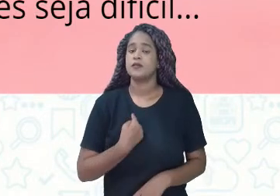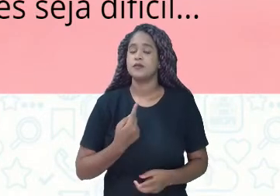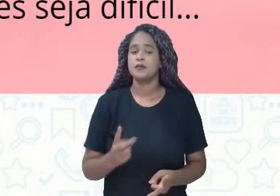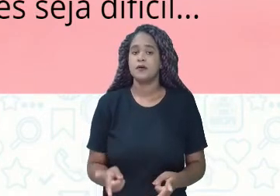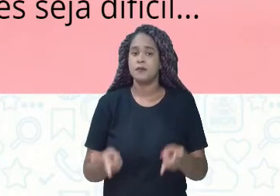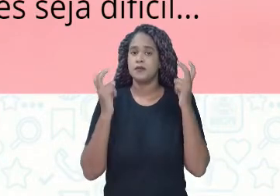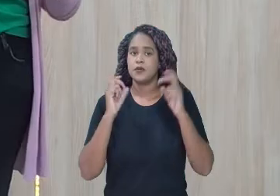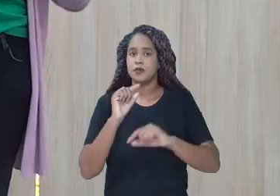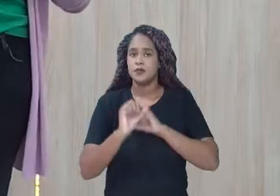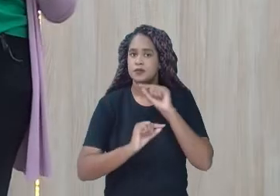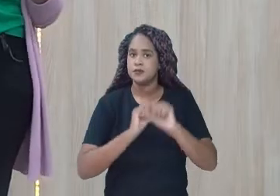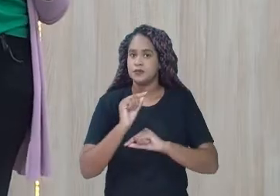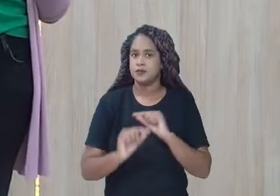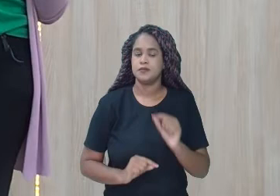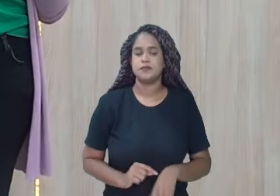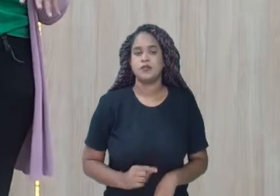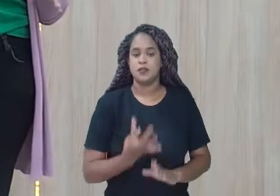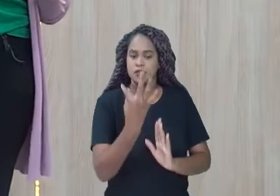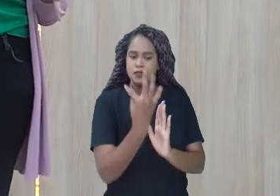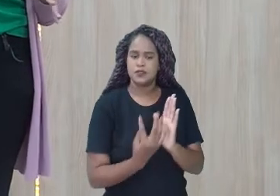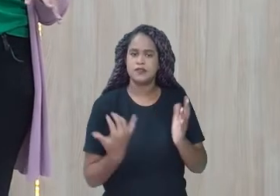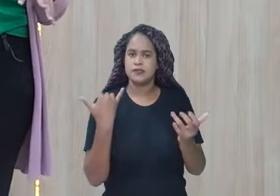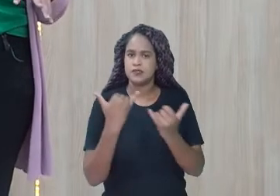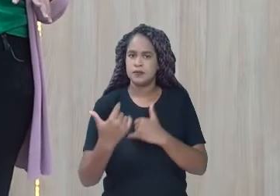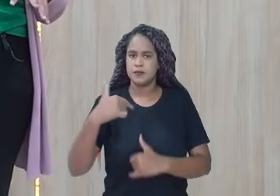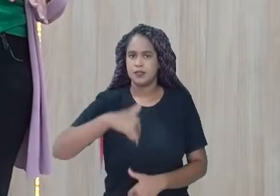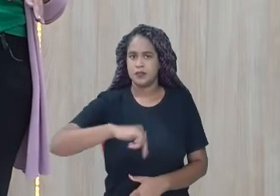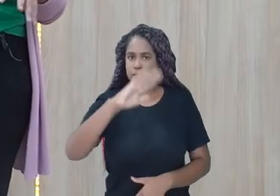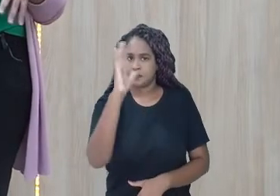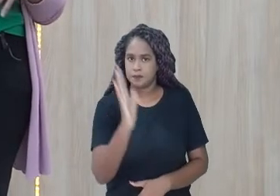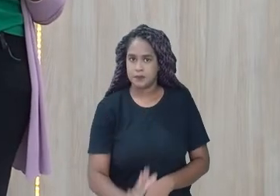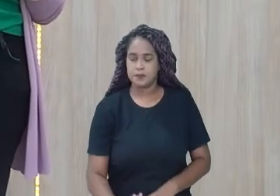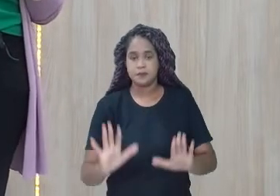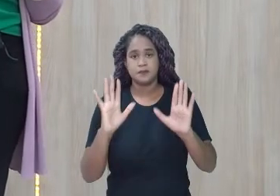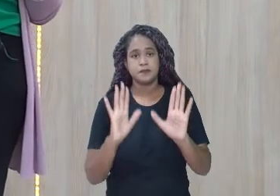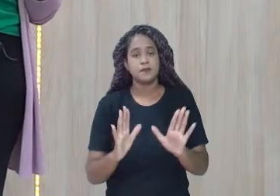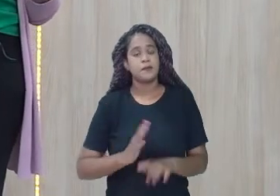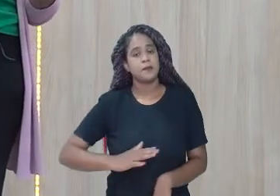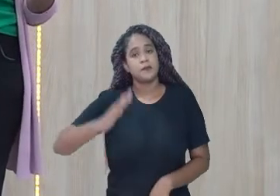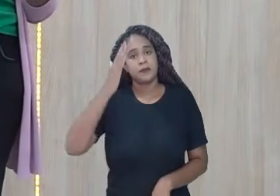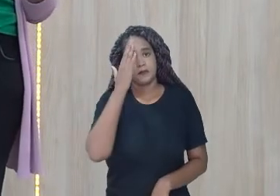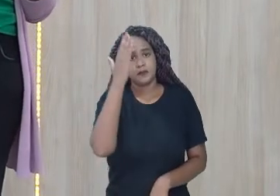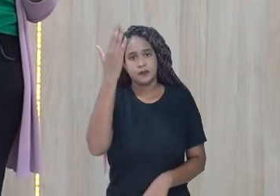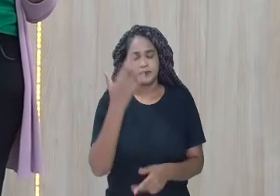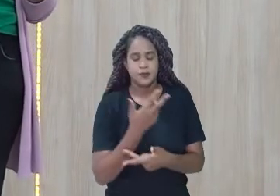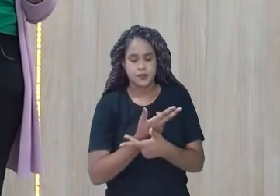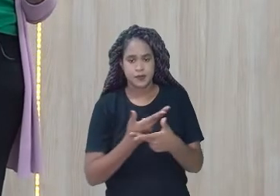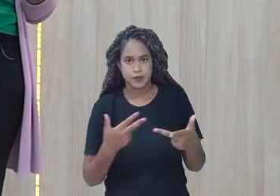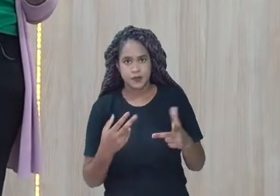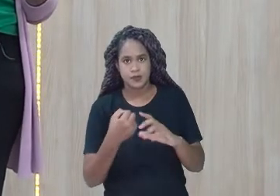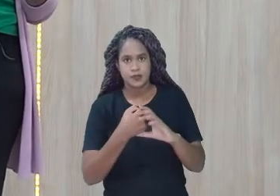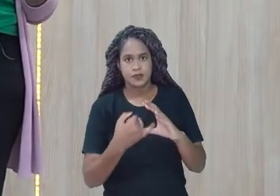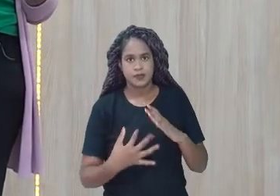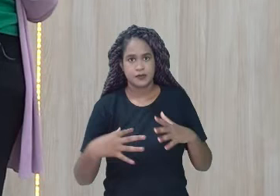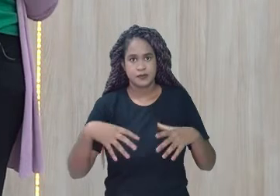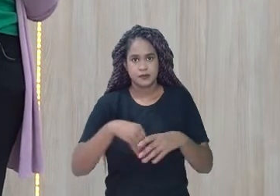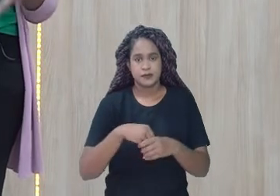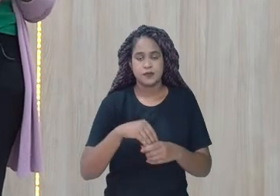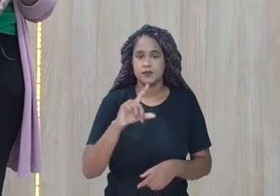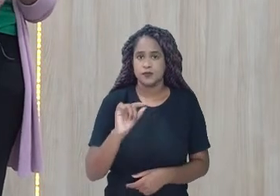fábula muito semelhante às que a gente tem aqui no Brasil. Qual é o principal elemento dessa